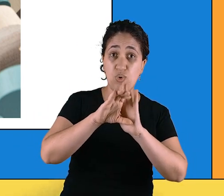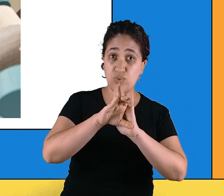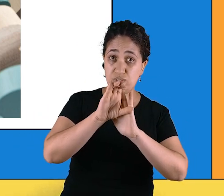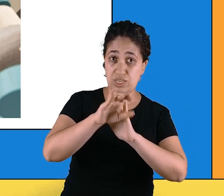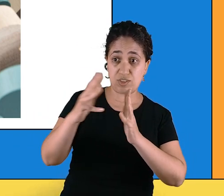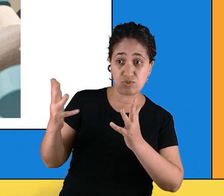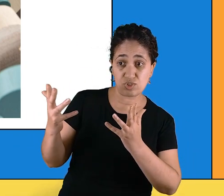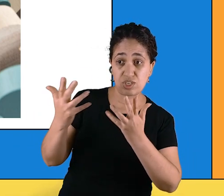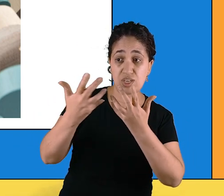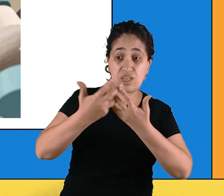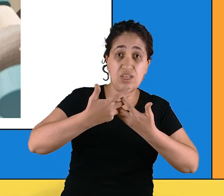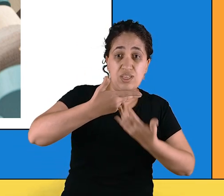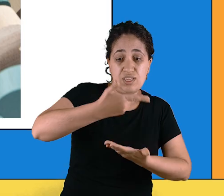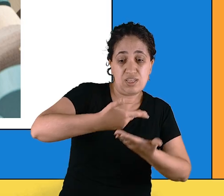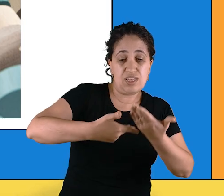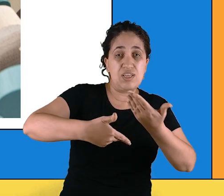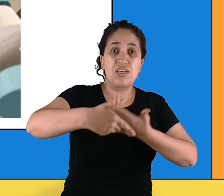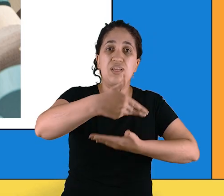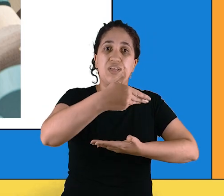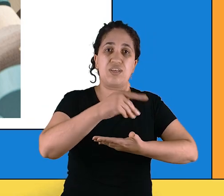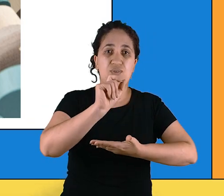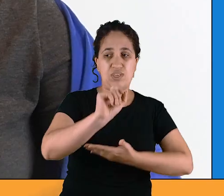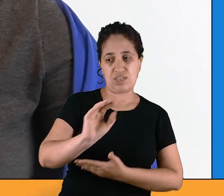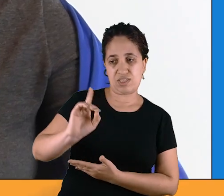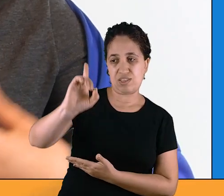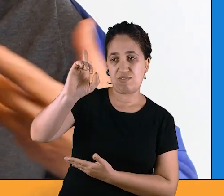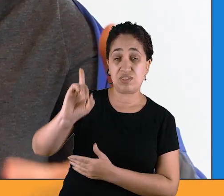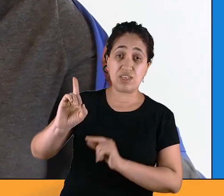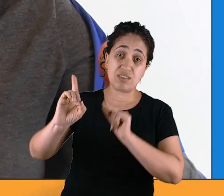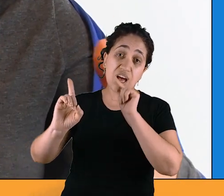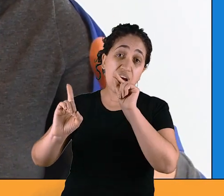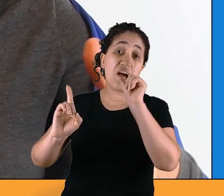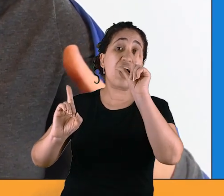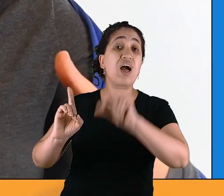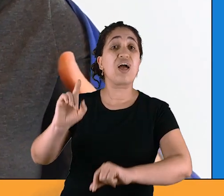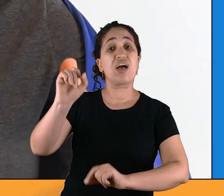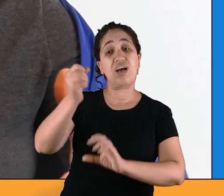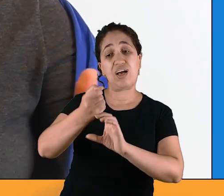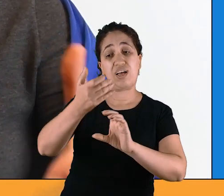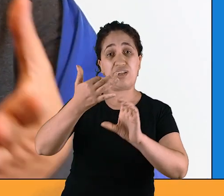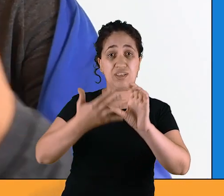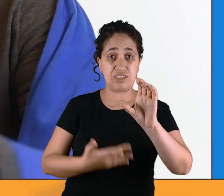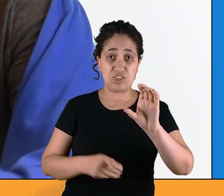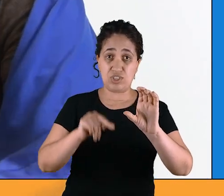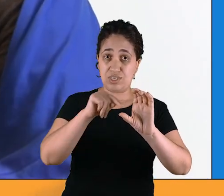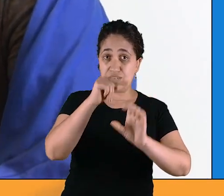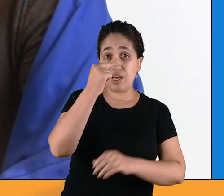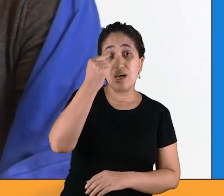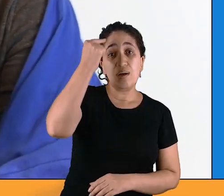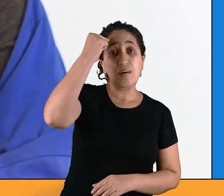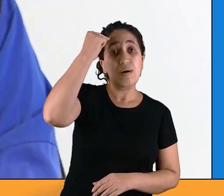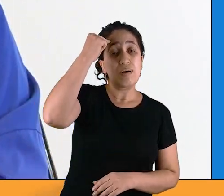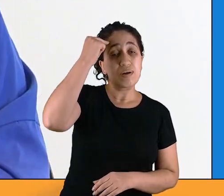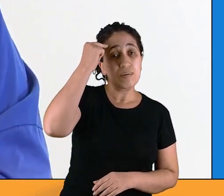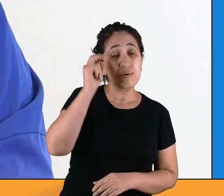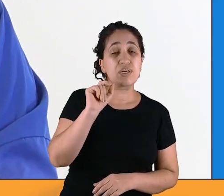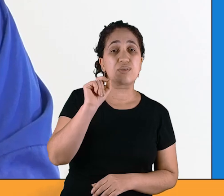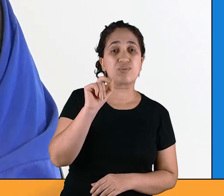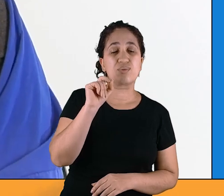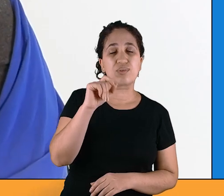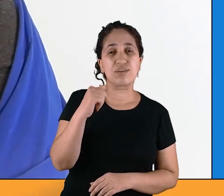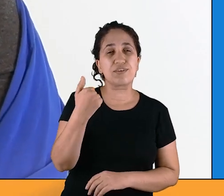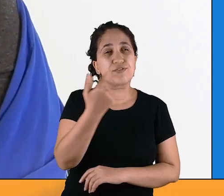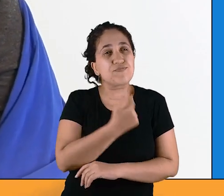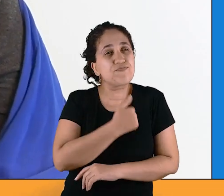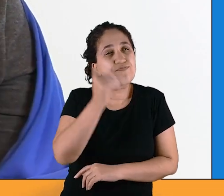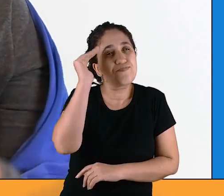conceito de interseccionalidade, né, onde a deficiência é mais uma característica. E esse pensamento também, né,